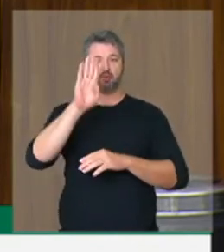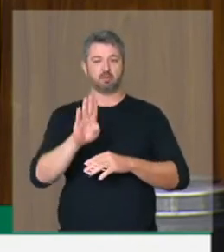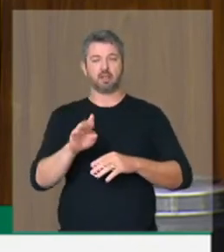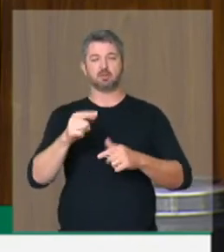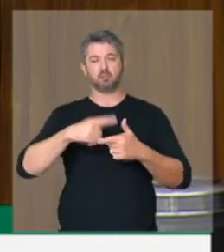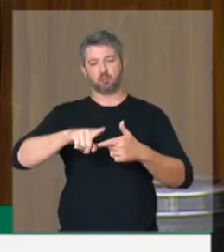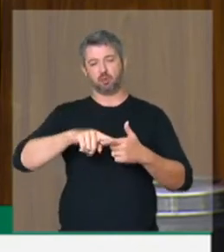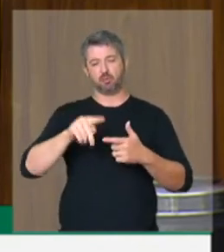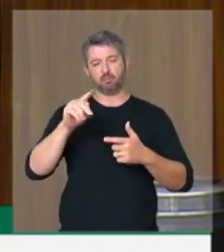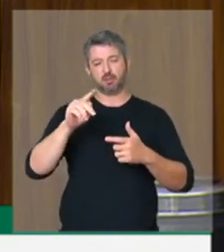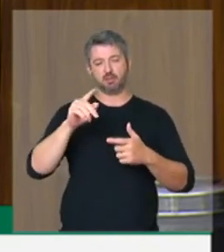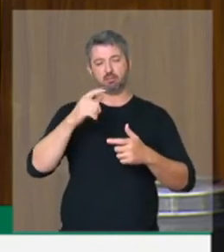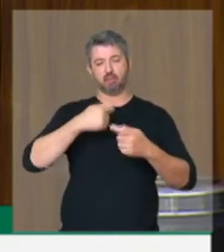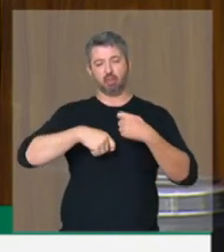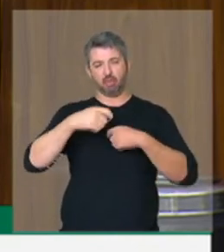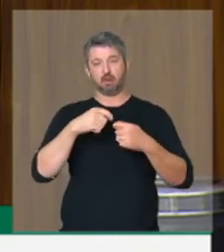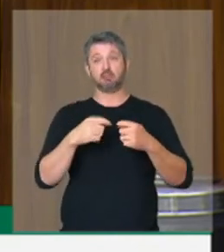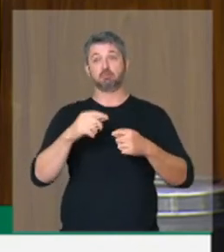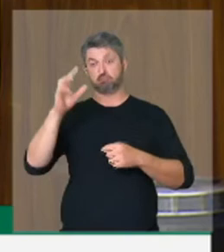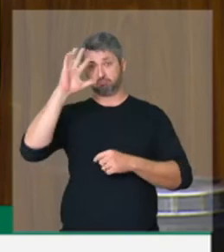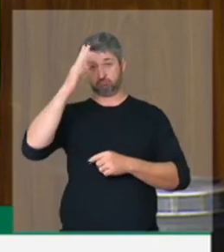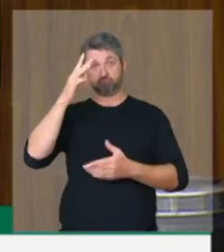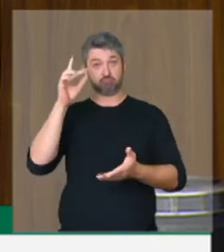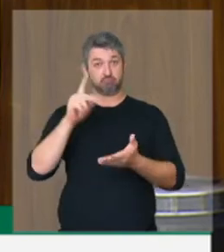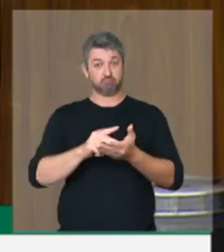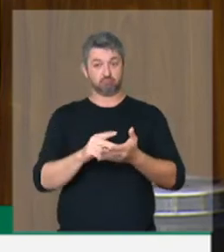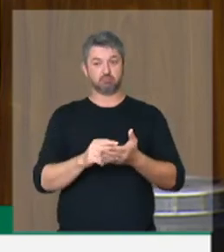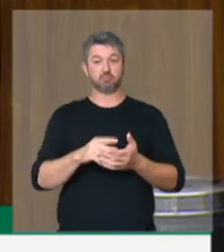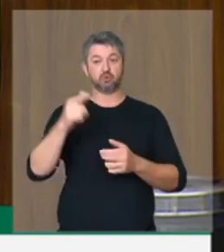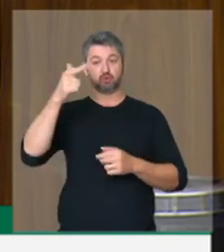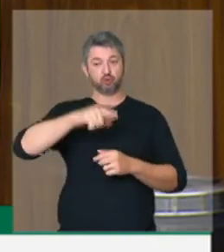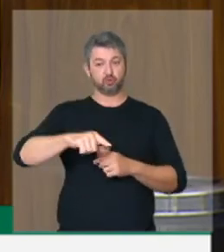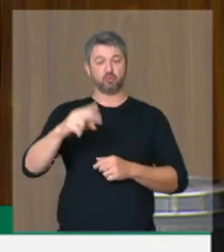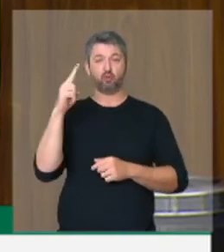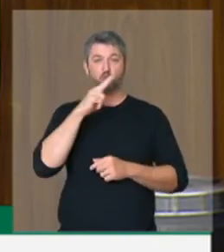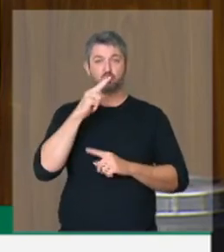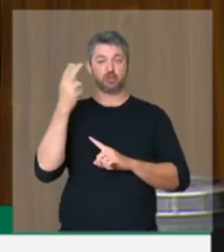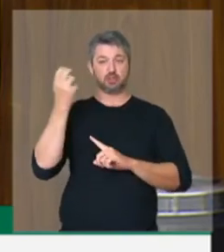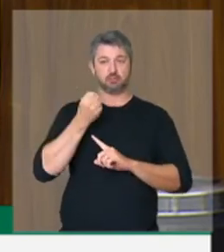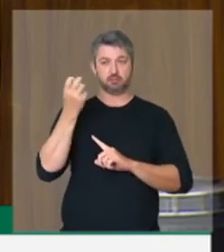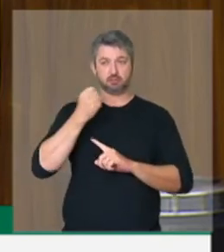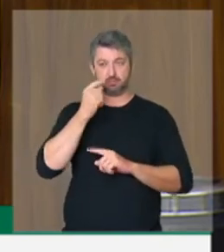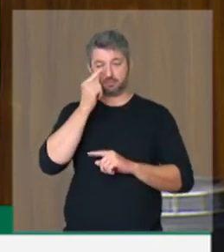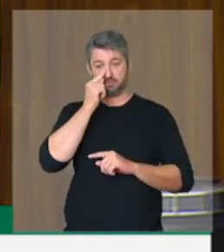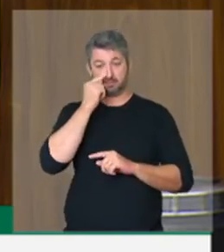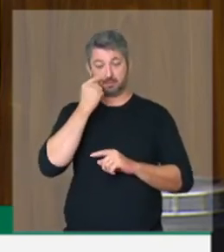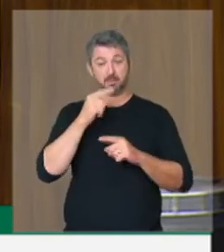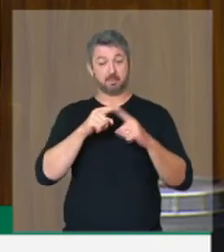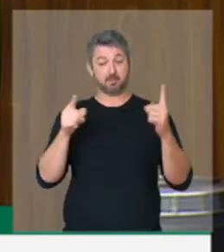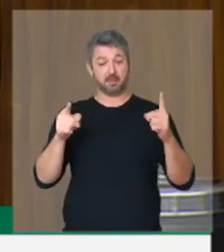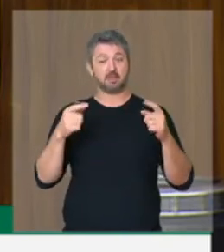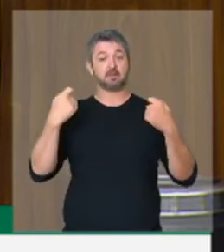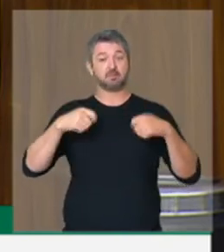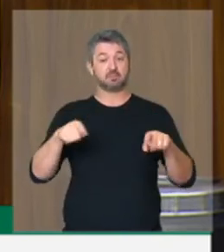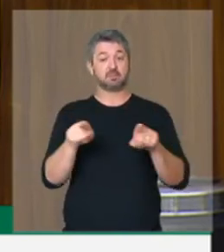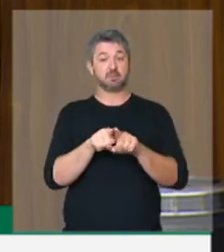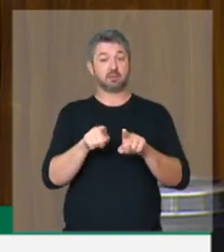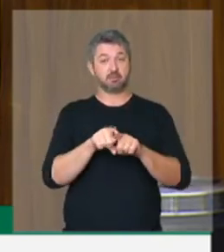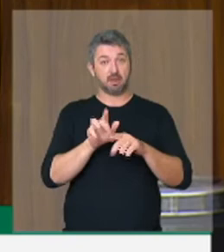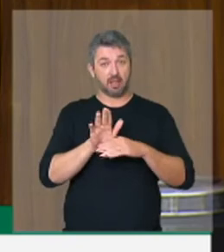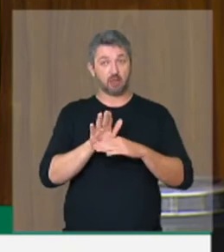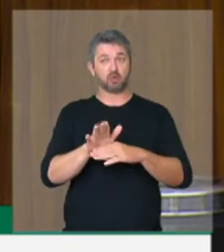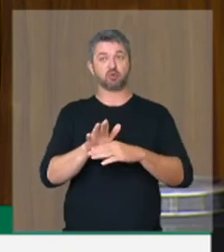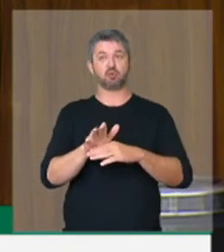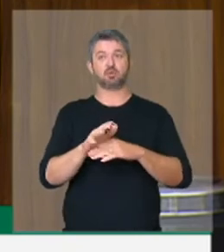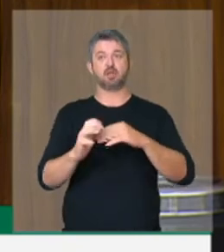crise. Decisão acertada de renovar o auxílio emergencial nesse momento. Mas, em paralelo, temos que ajudar e seguir apoiando as